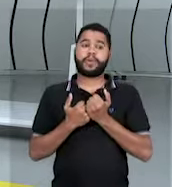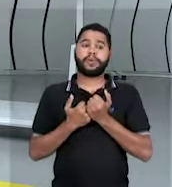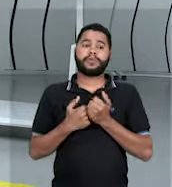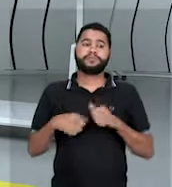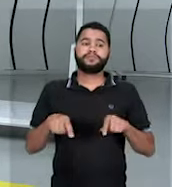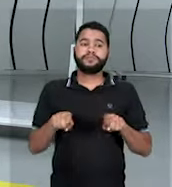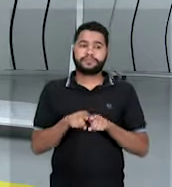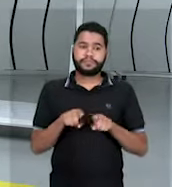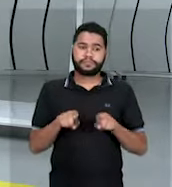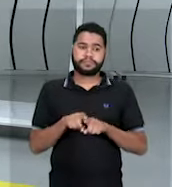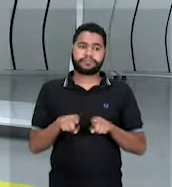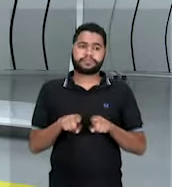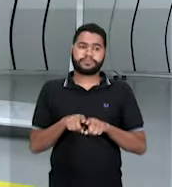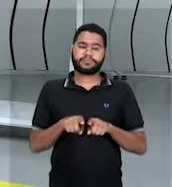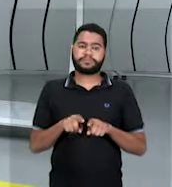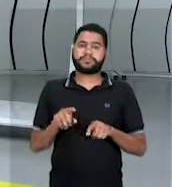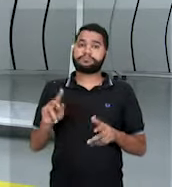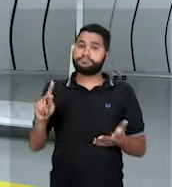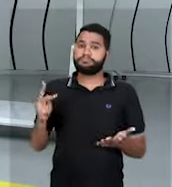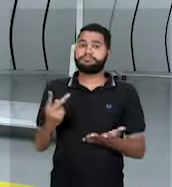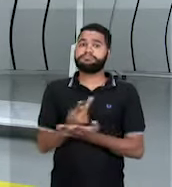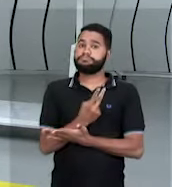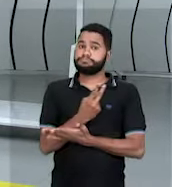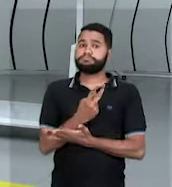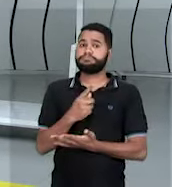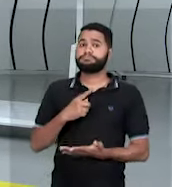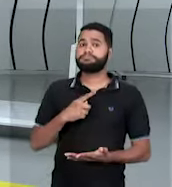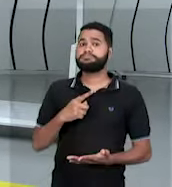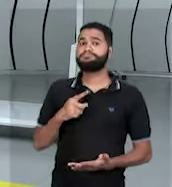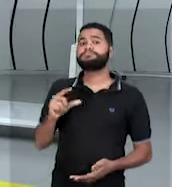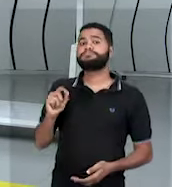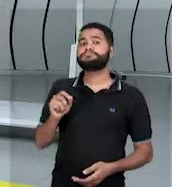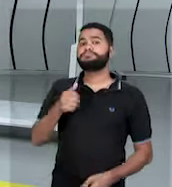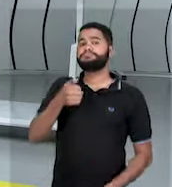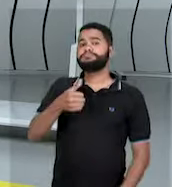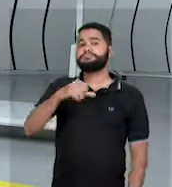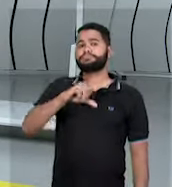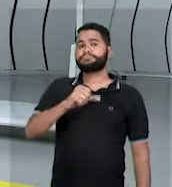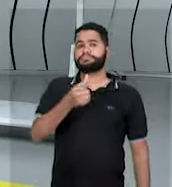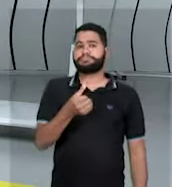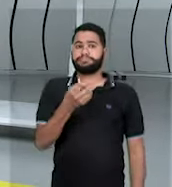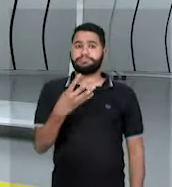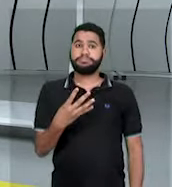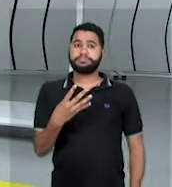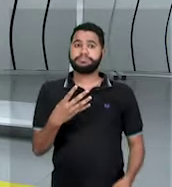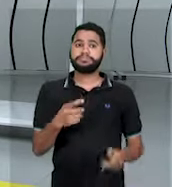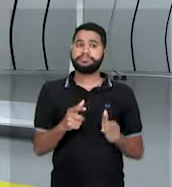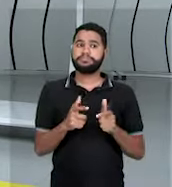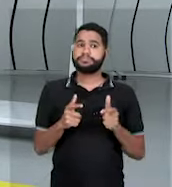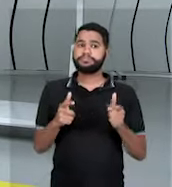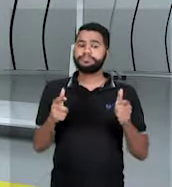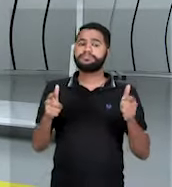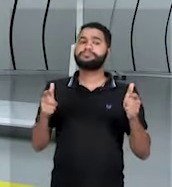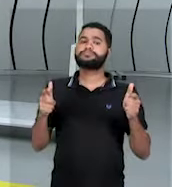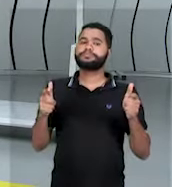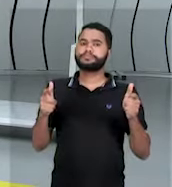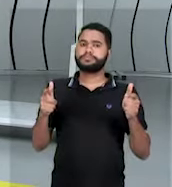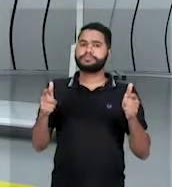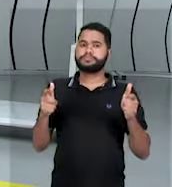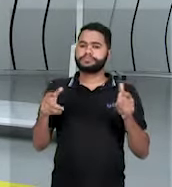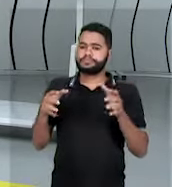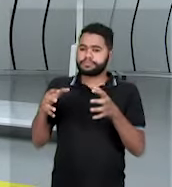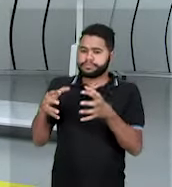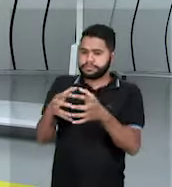fazer com que haja, né, no início de 1964, o crescimento de